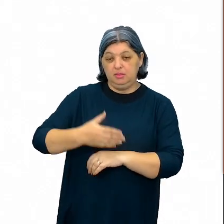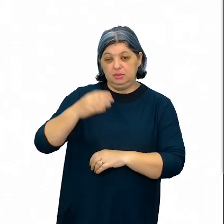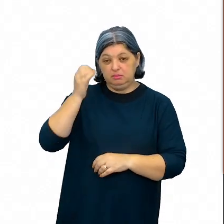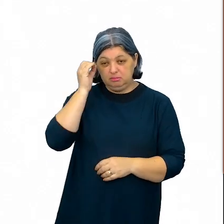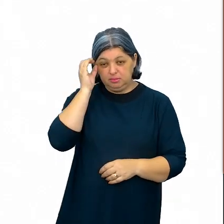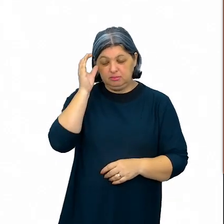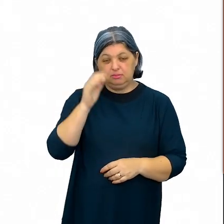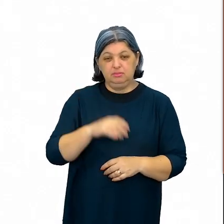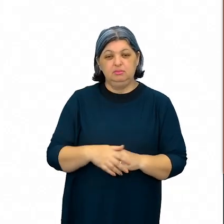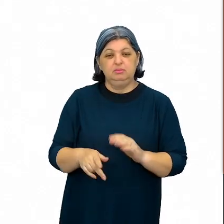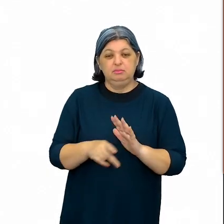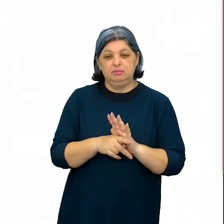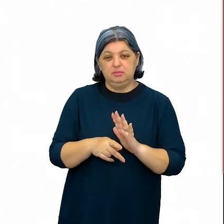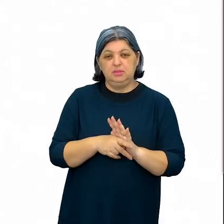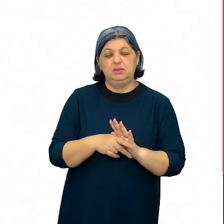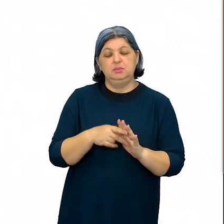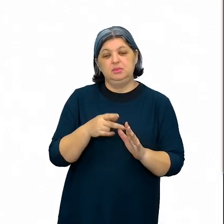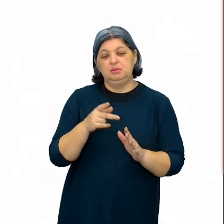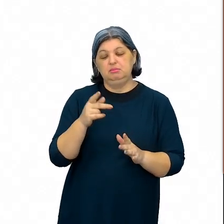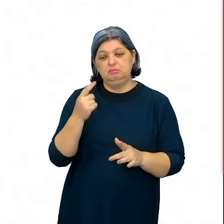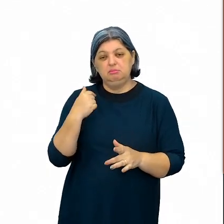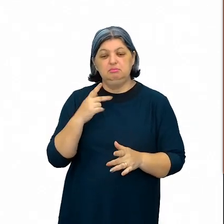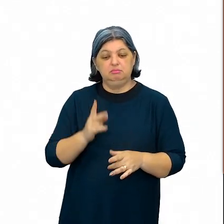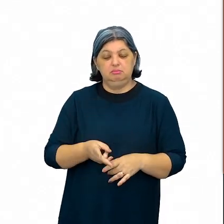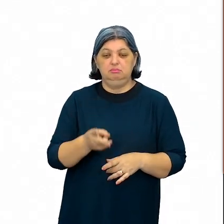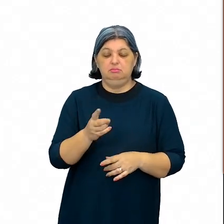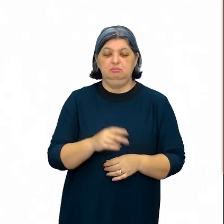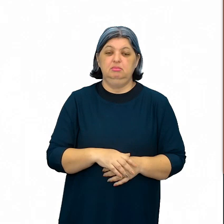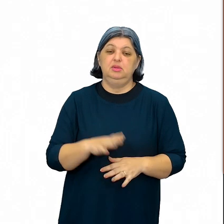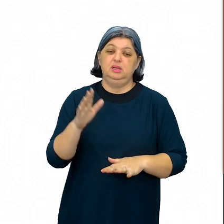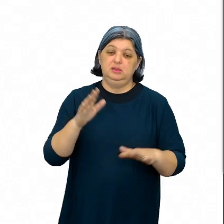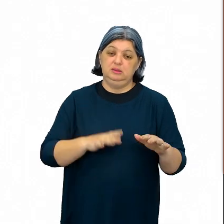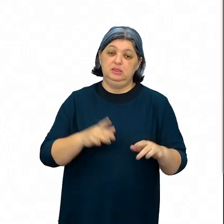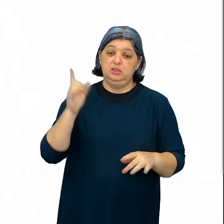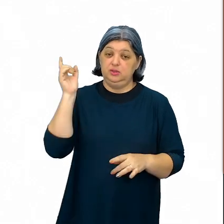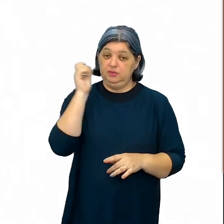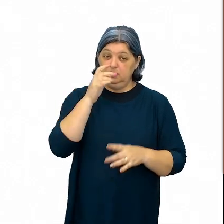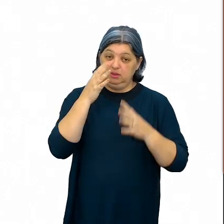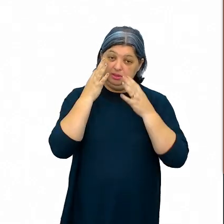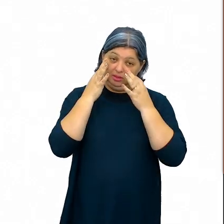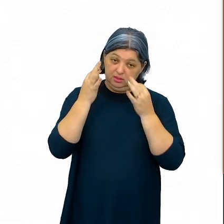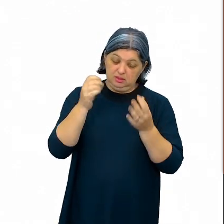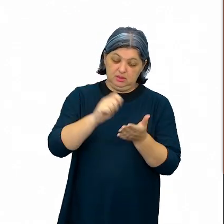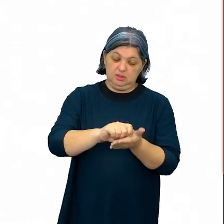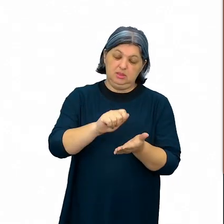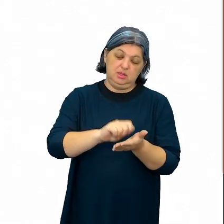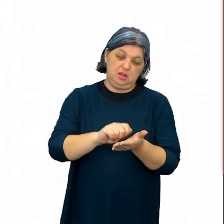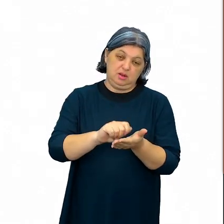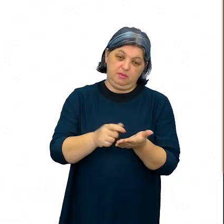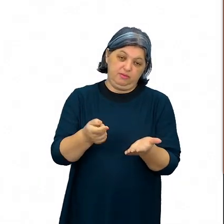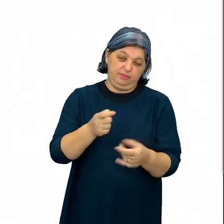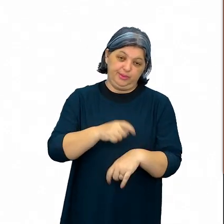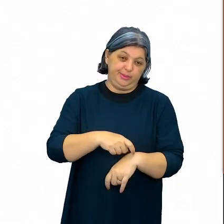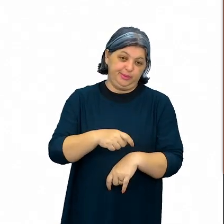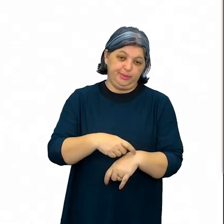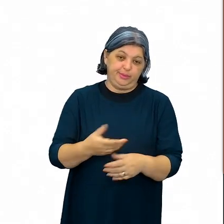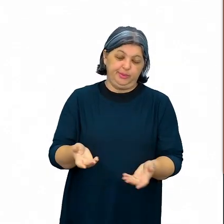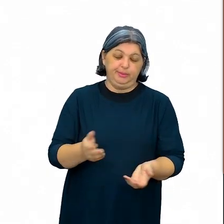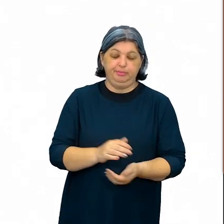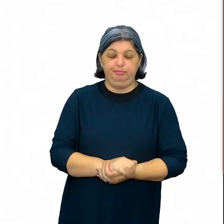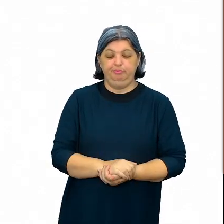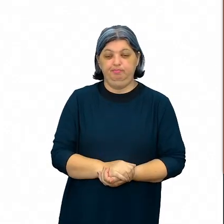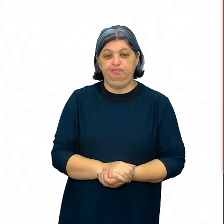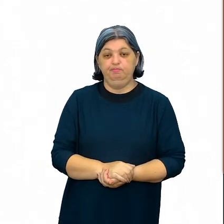aí pessoal esse esse Marco não para de falar um minuto né Aí é difícil né prestar atenção escrever ao mesmo tempo mas enfim